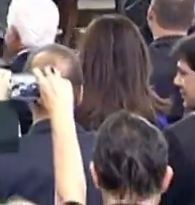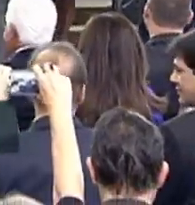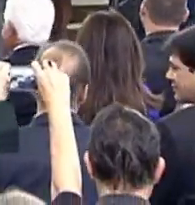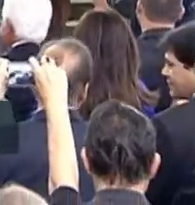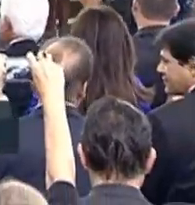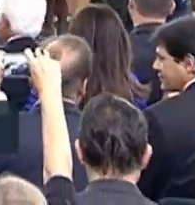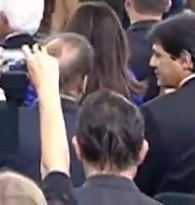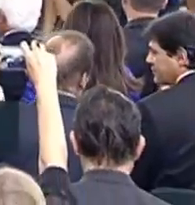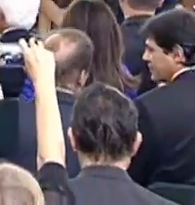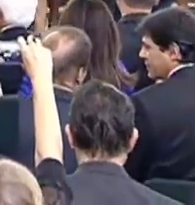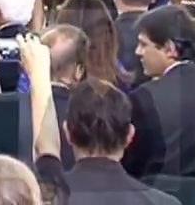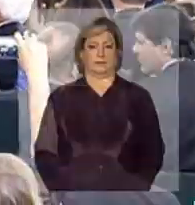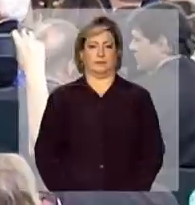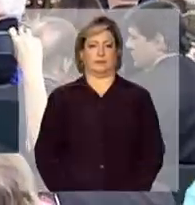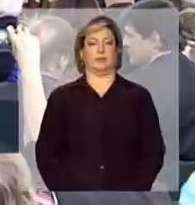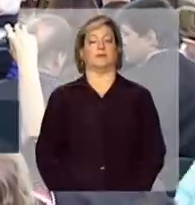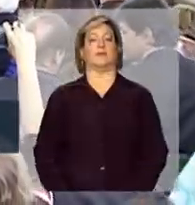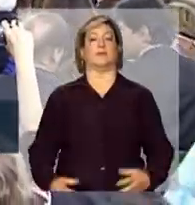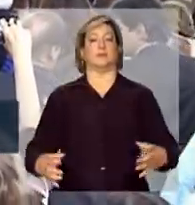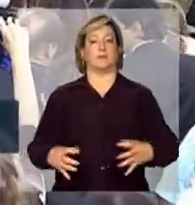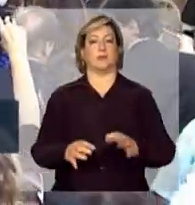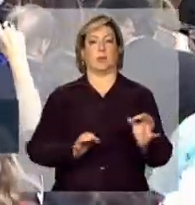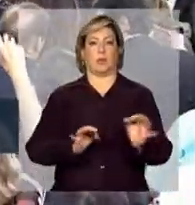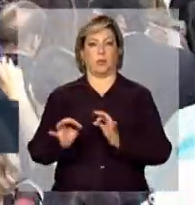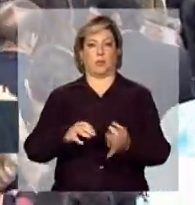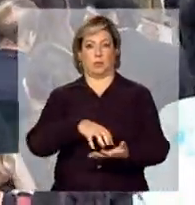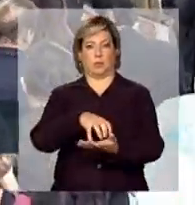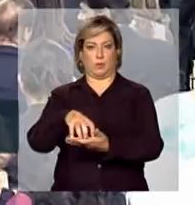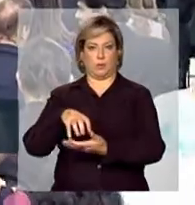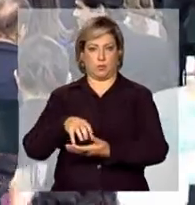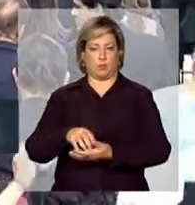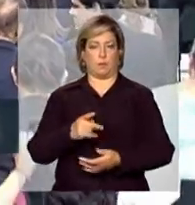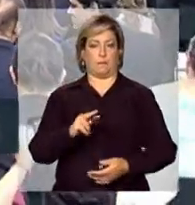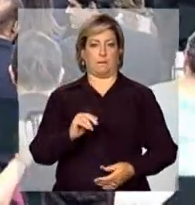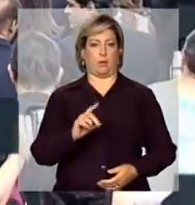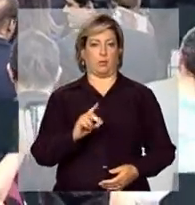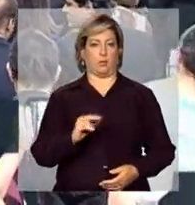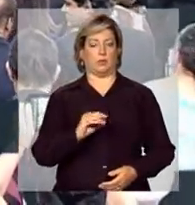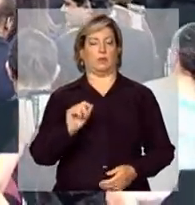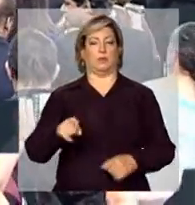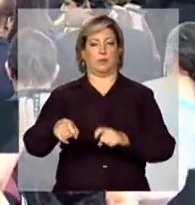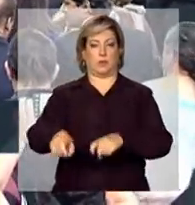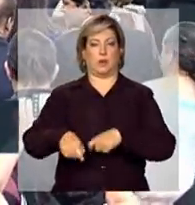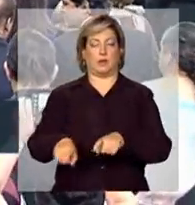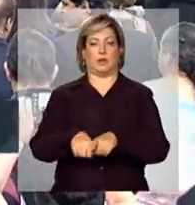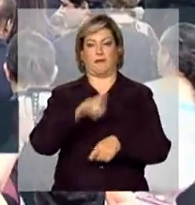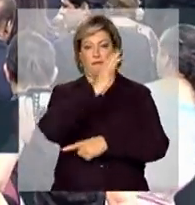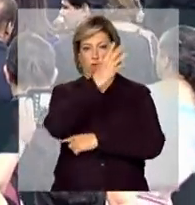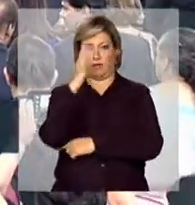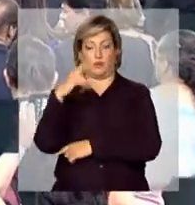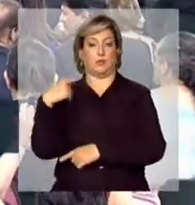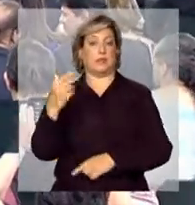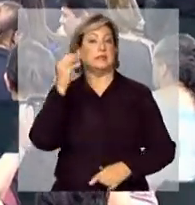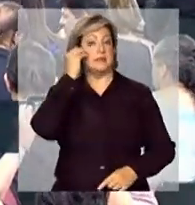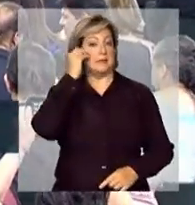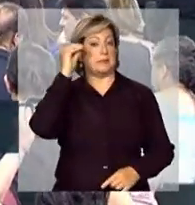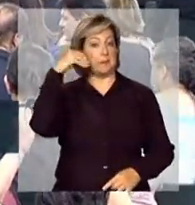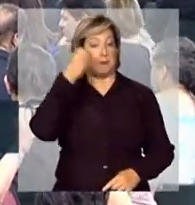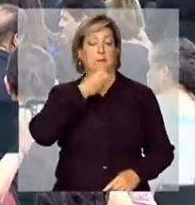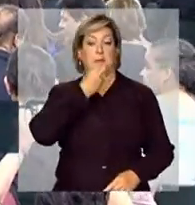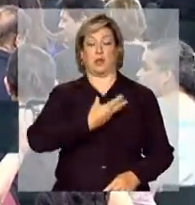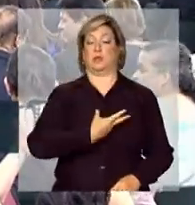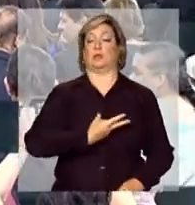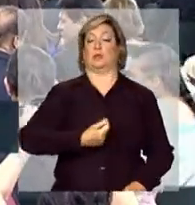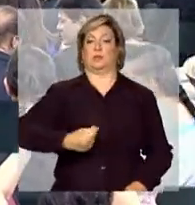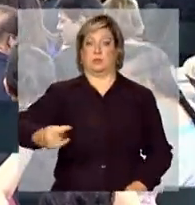as organizações produtivas de mulheres do campo e na floresta com experiências bem-sucedidas em